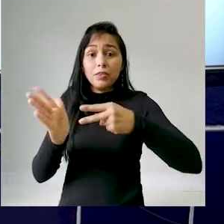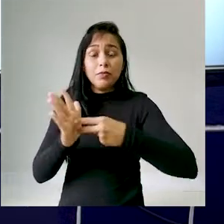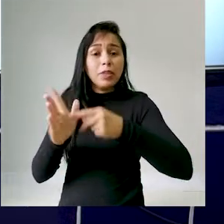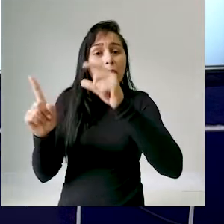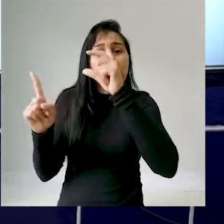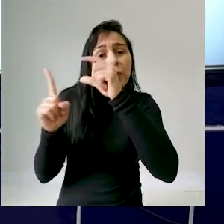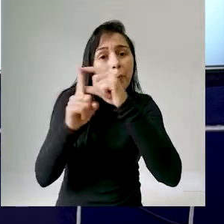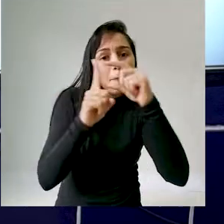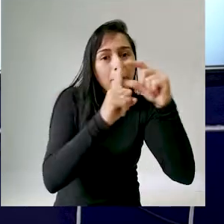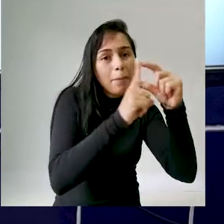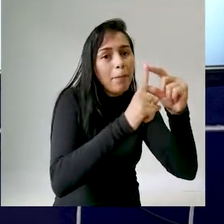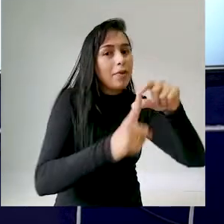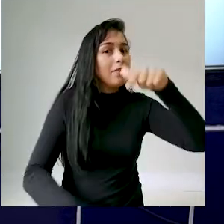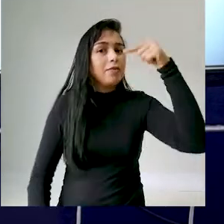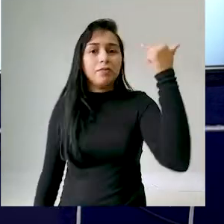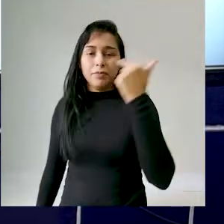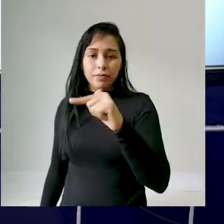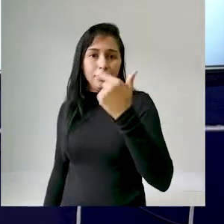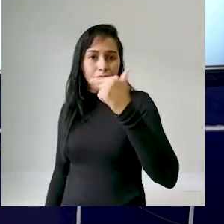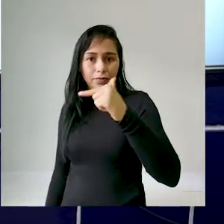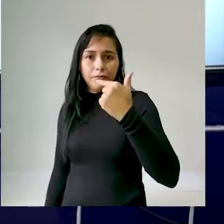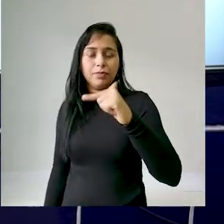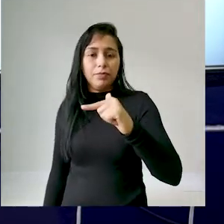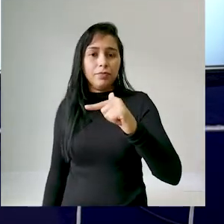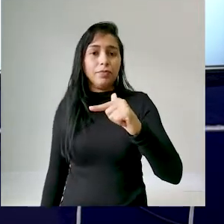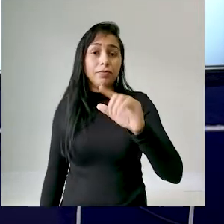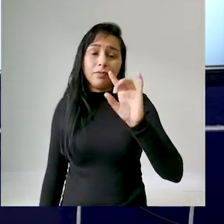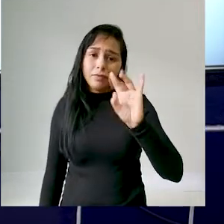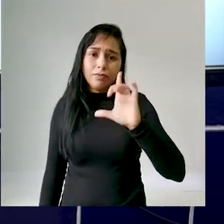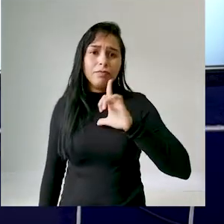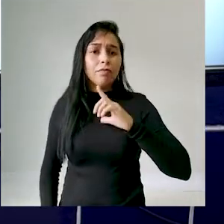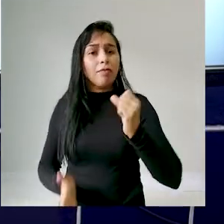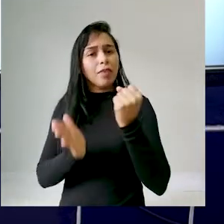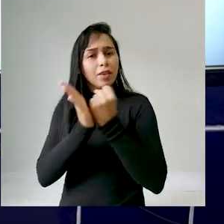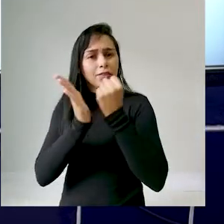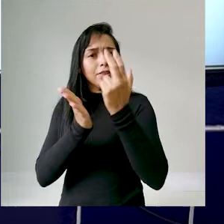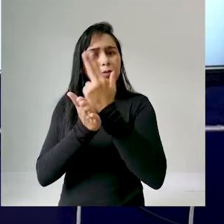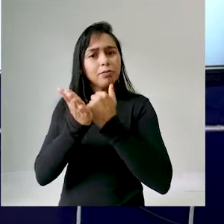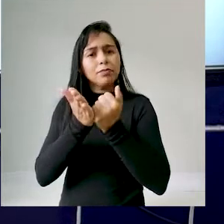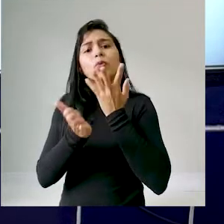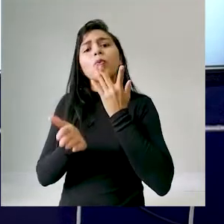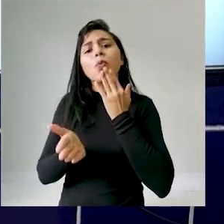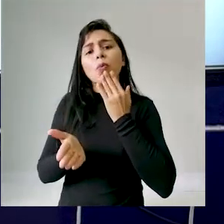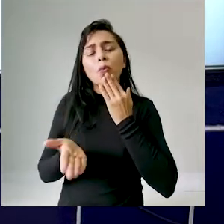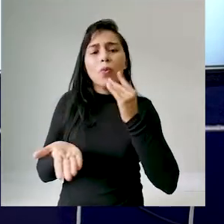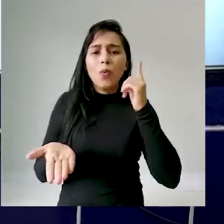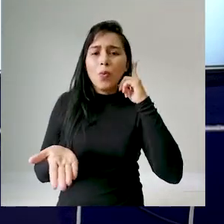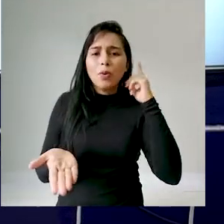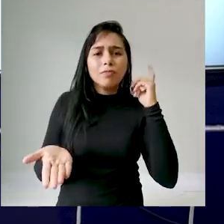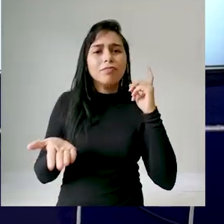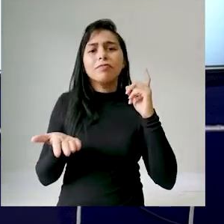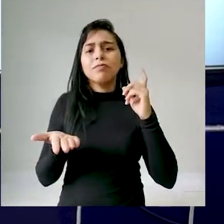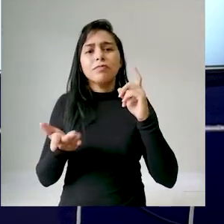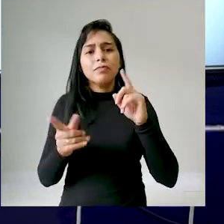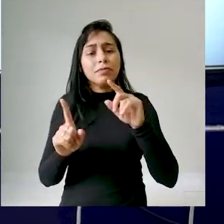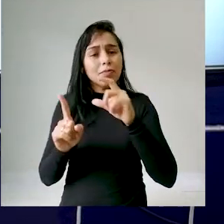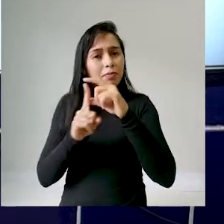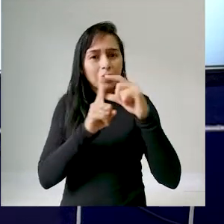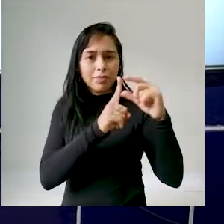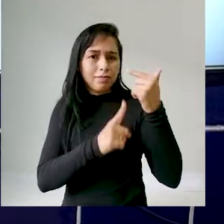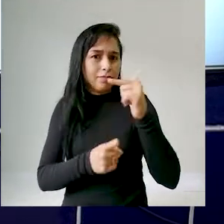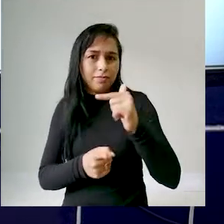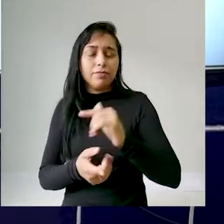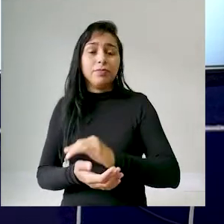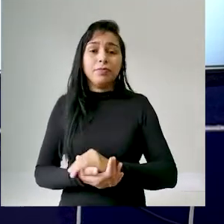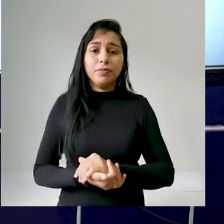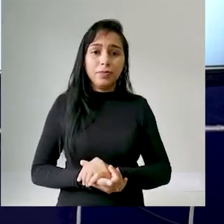expressamos através de símbolos, de gestos, cores, sons, menos palavras. Então, na linguagem não verbal, nós não